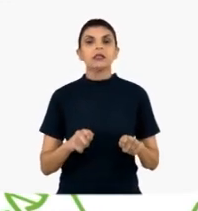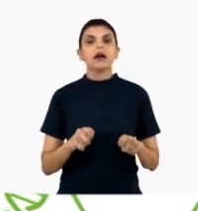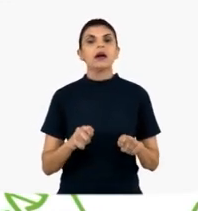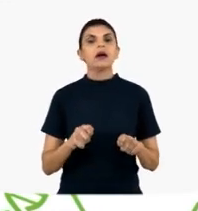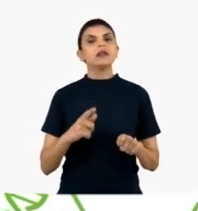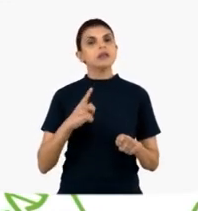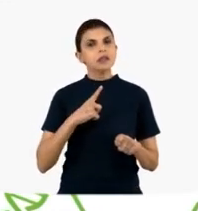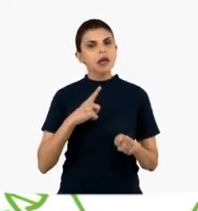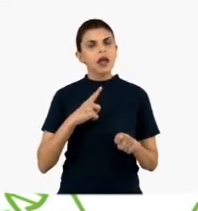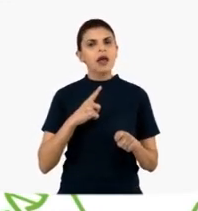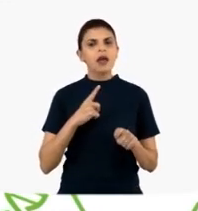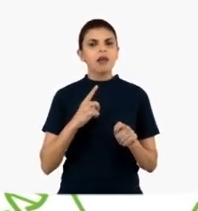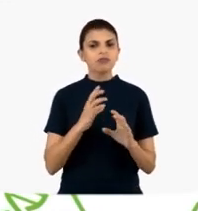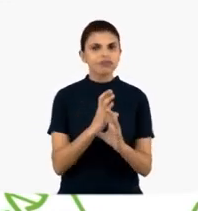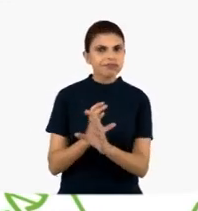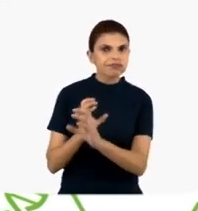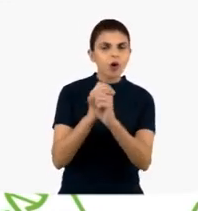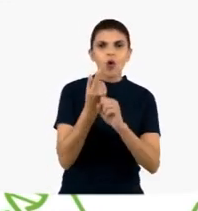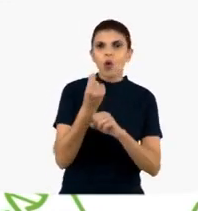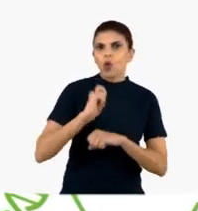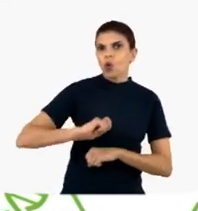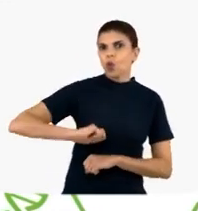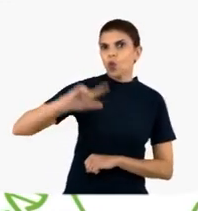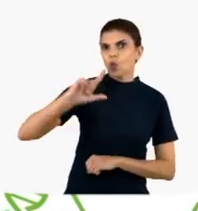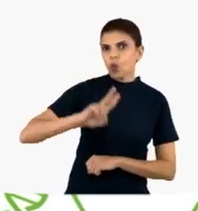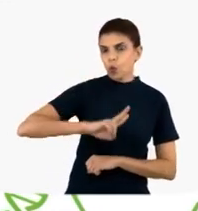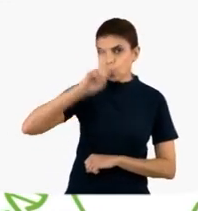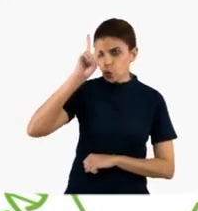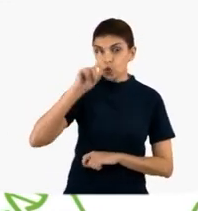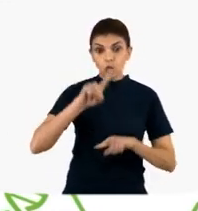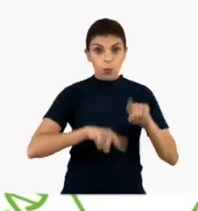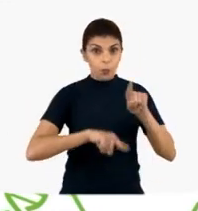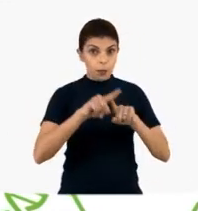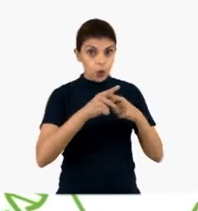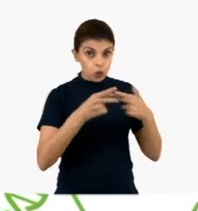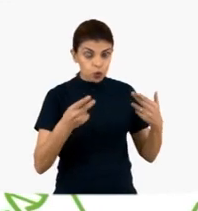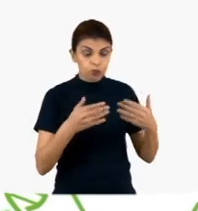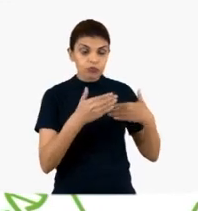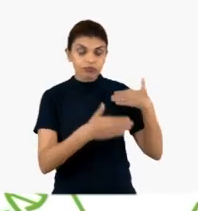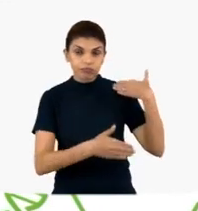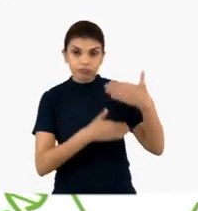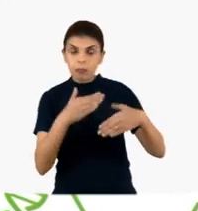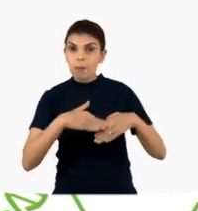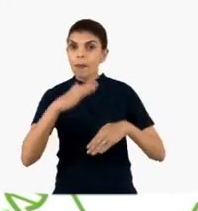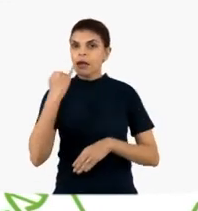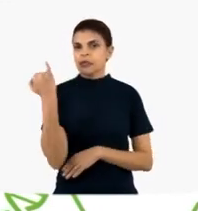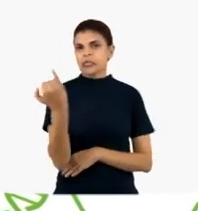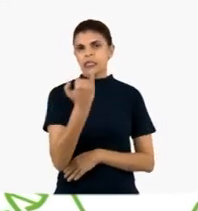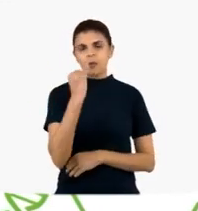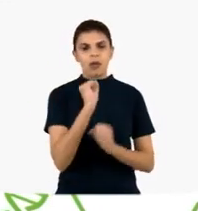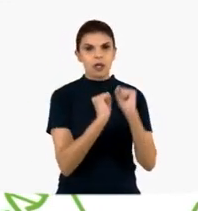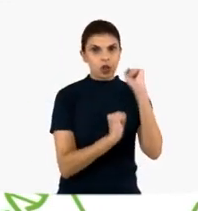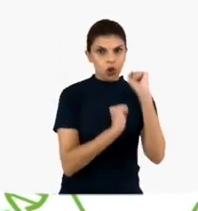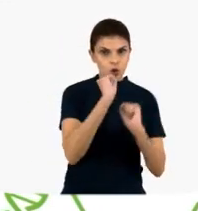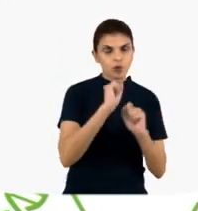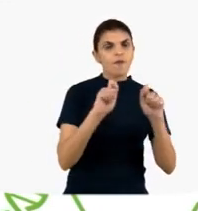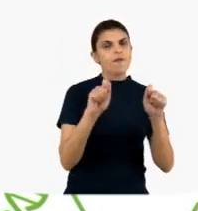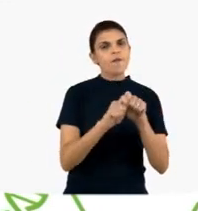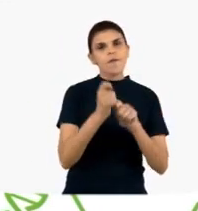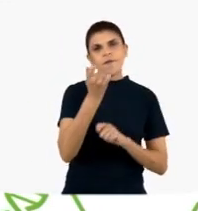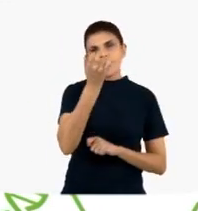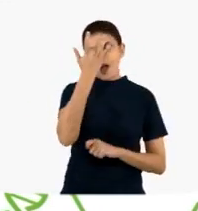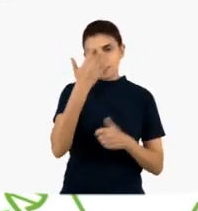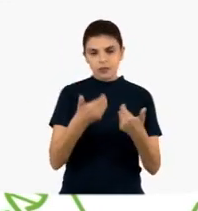microorganismo também não precisa de condições operacionais de alto custo e que os produtos gerados, isso é muito importante dentro da indústria,